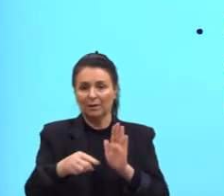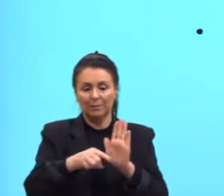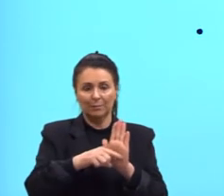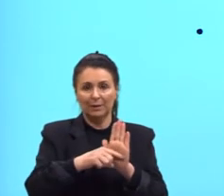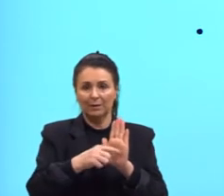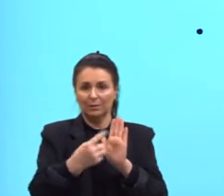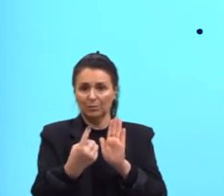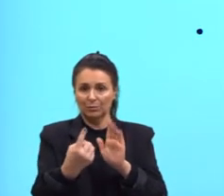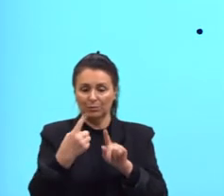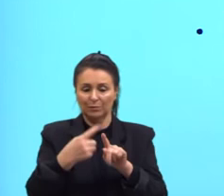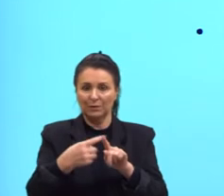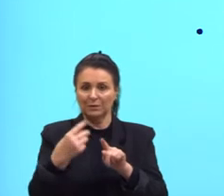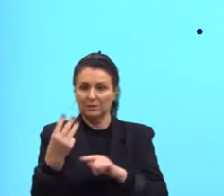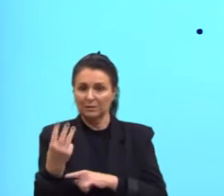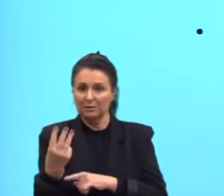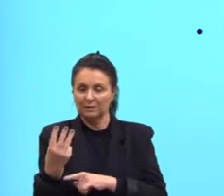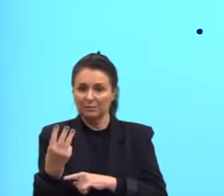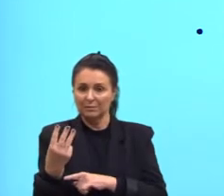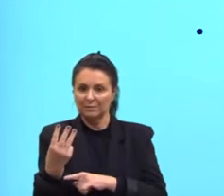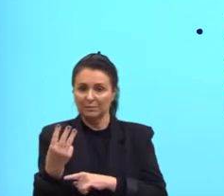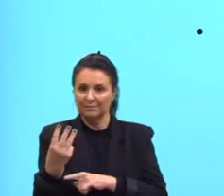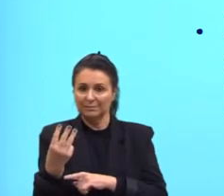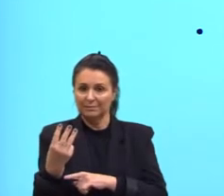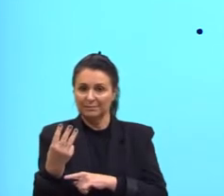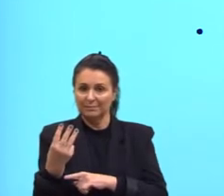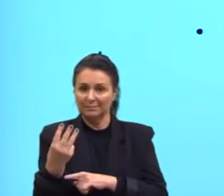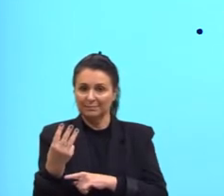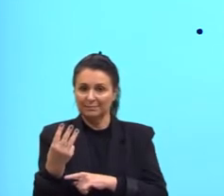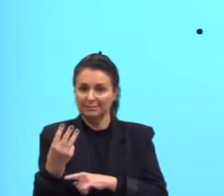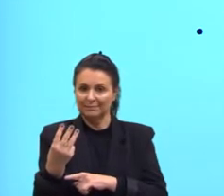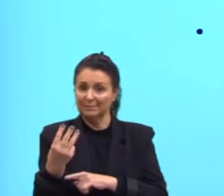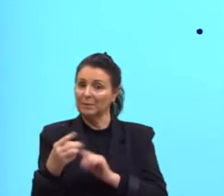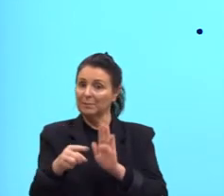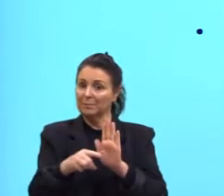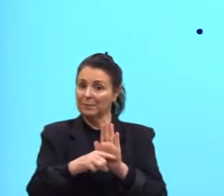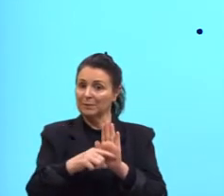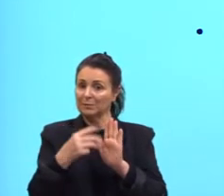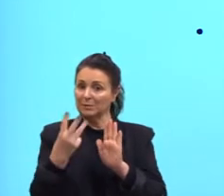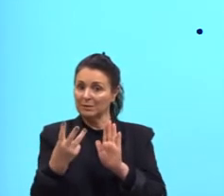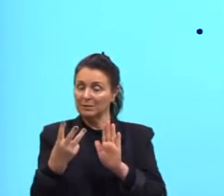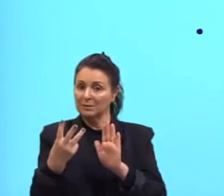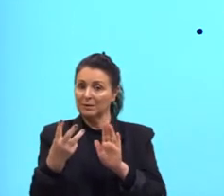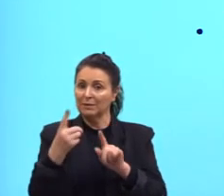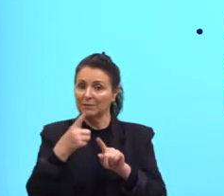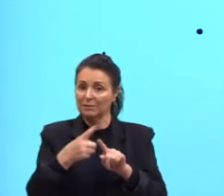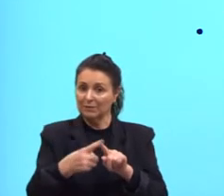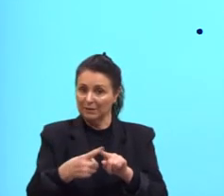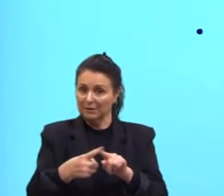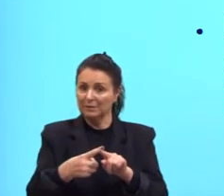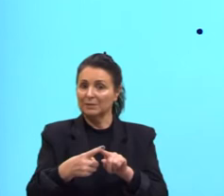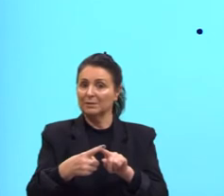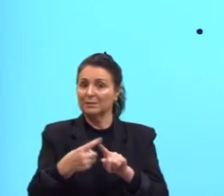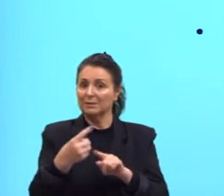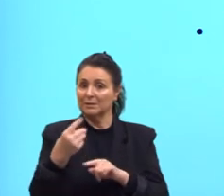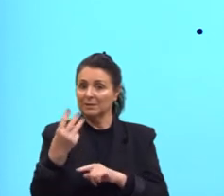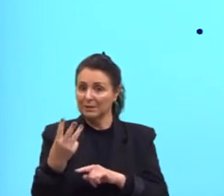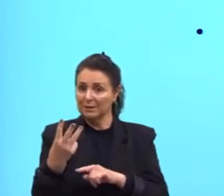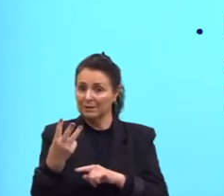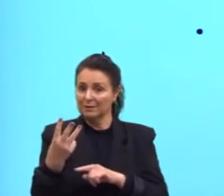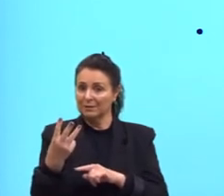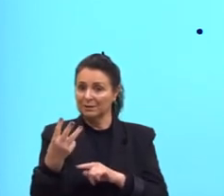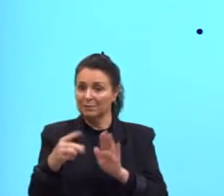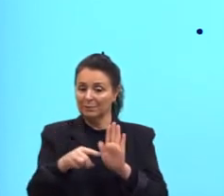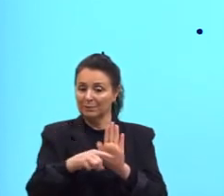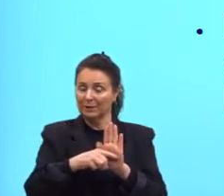- 1 x 3 resulta em menos três menos três vezes três resolvi - 9 e